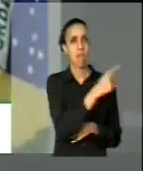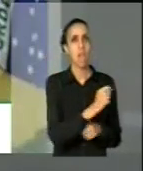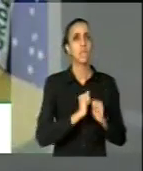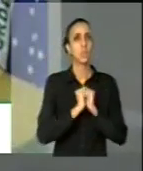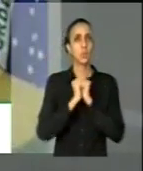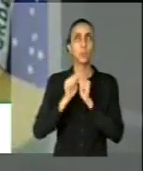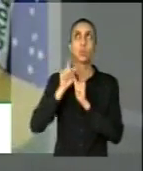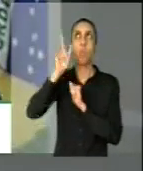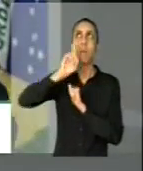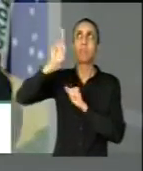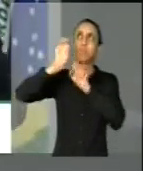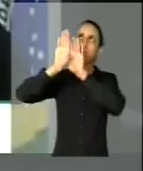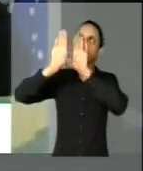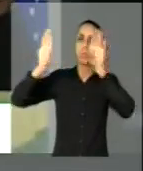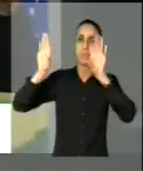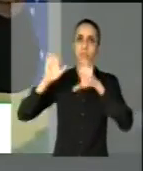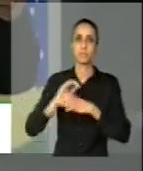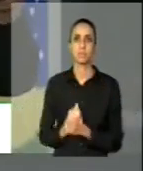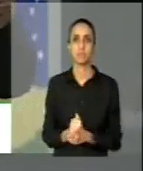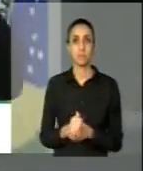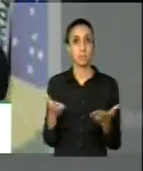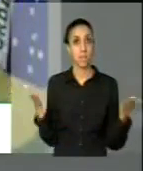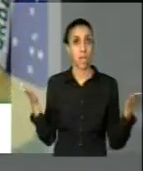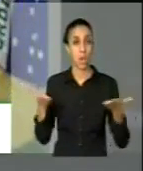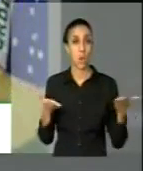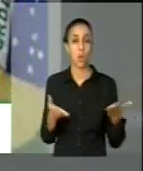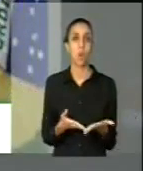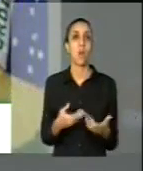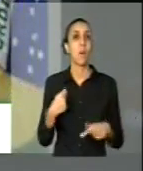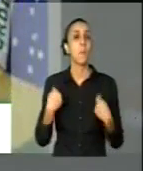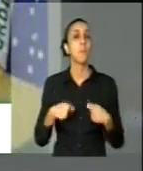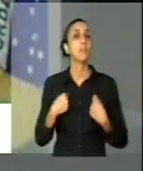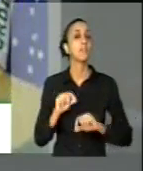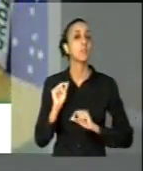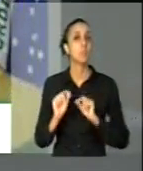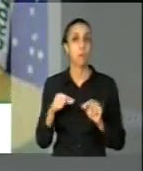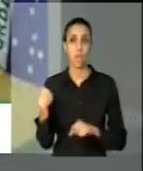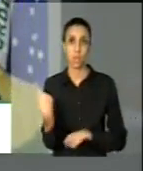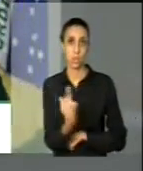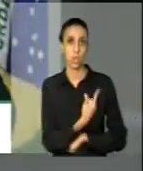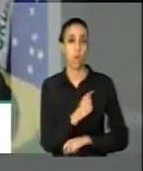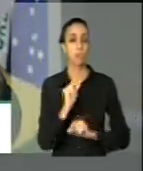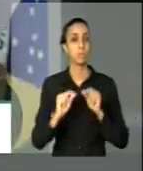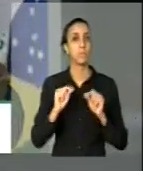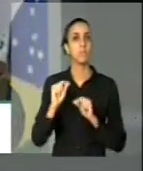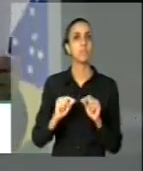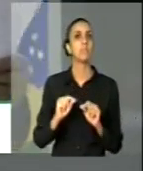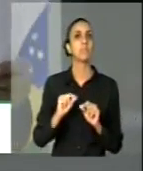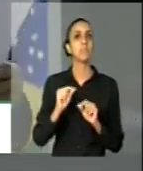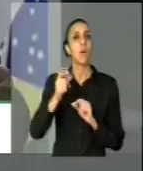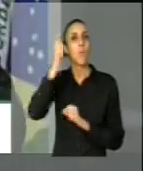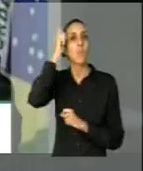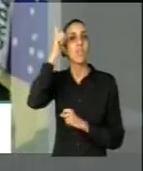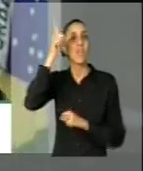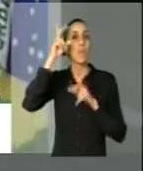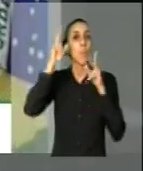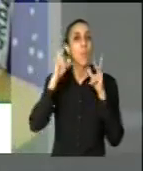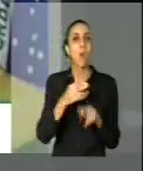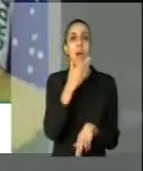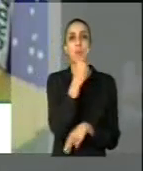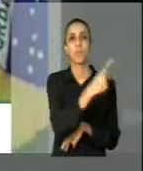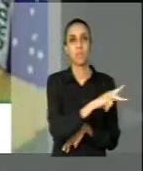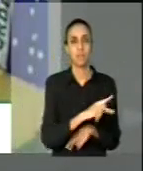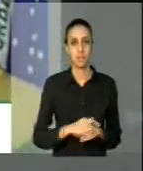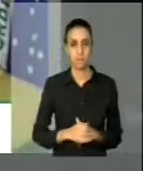Criador, e que nesse momento precisamos das luzes, né, dos ideais de homens, grandes homens como